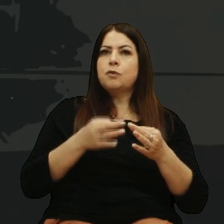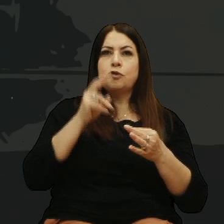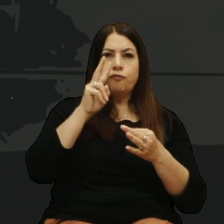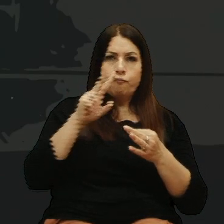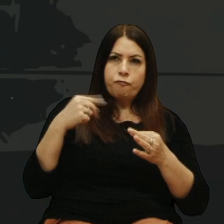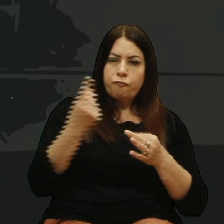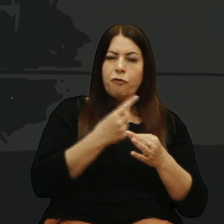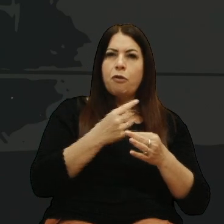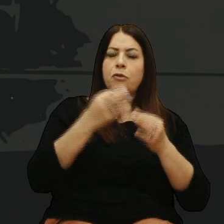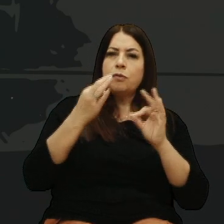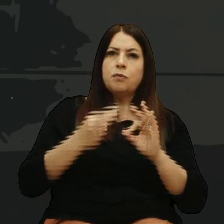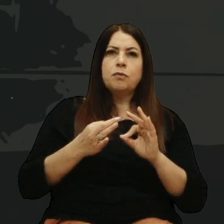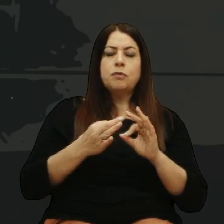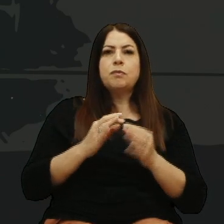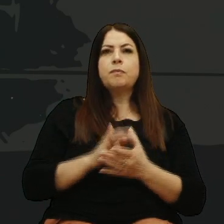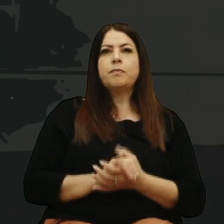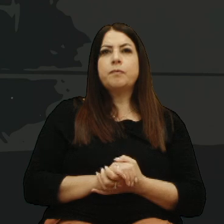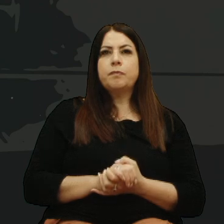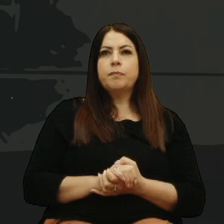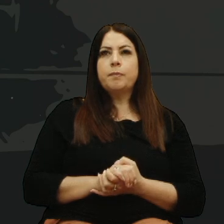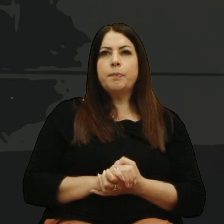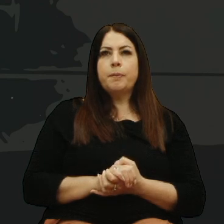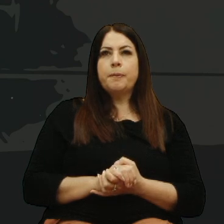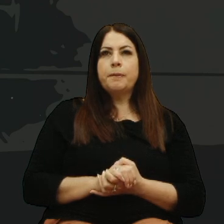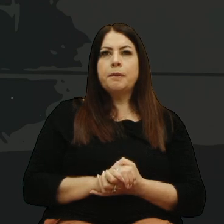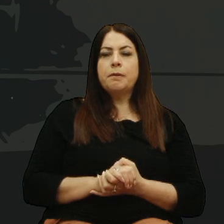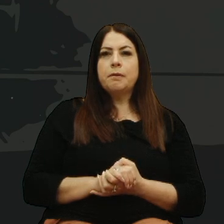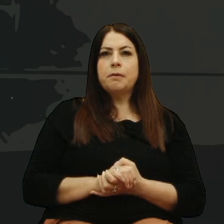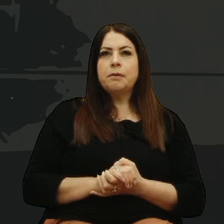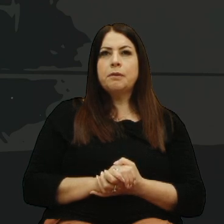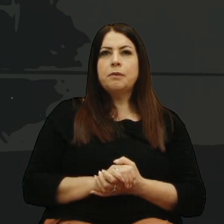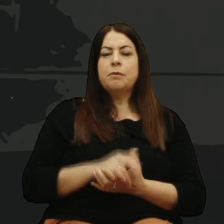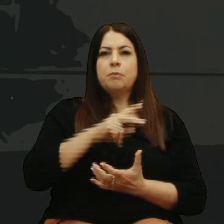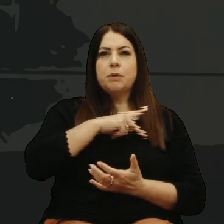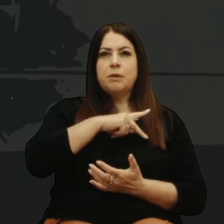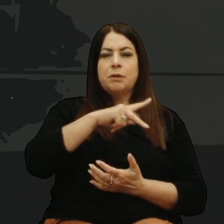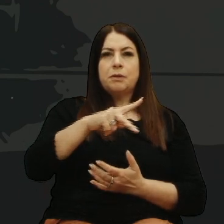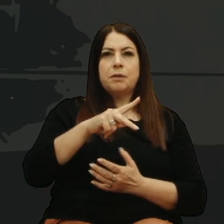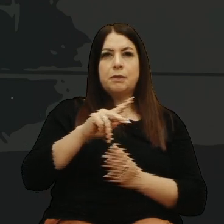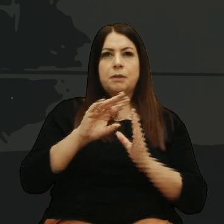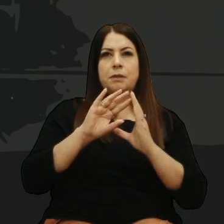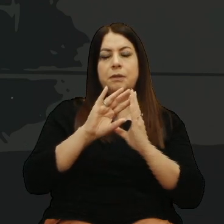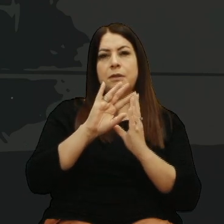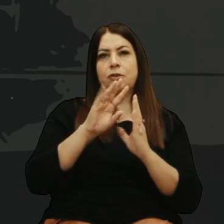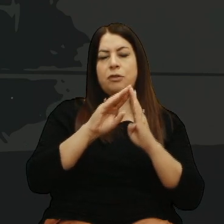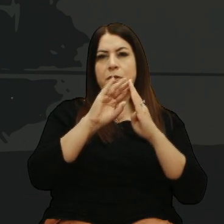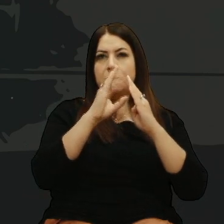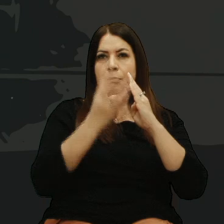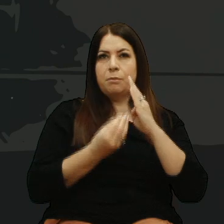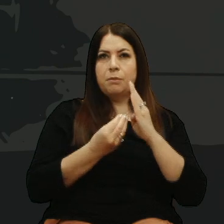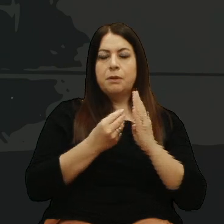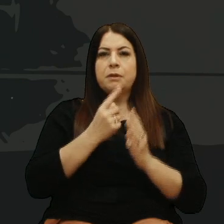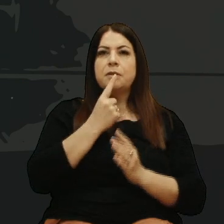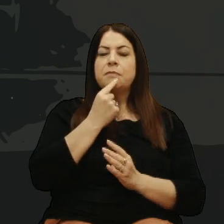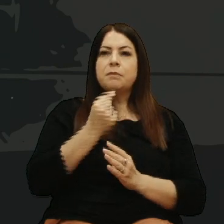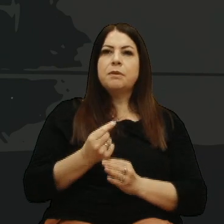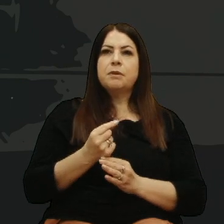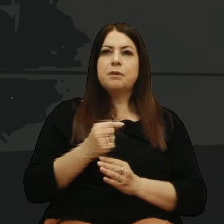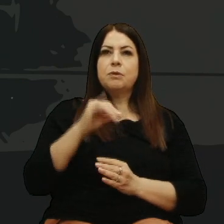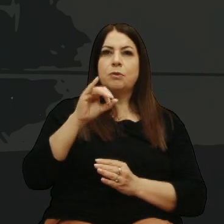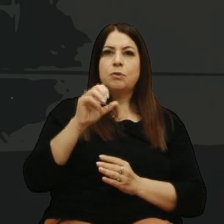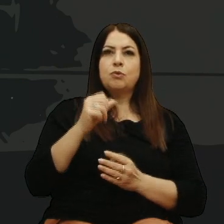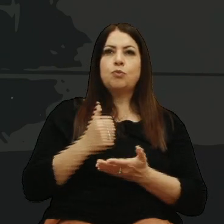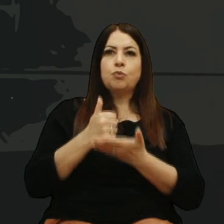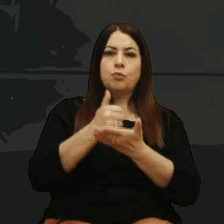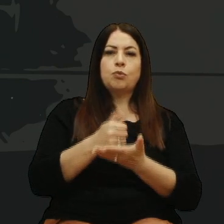forte, coerente e muito eficaz de parte do presidente do Chamai, João Wes, do adjunto Solete, de